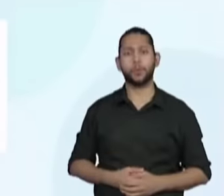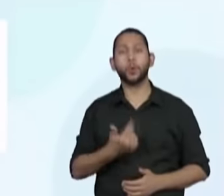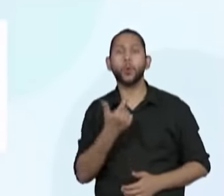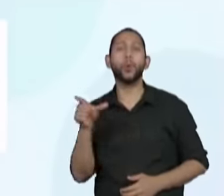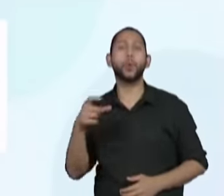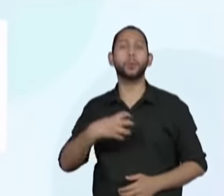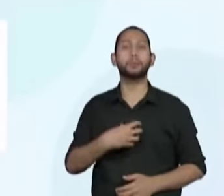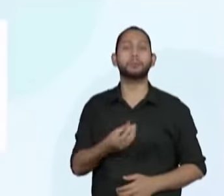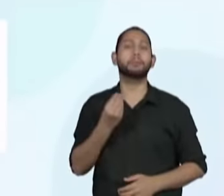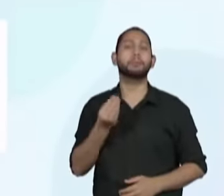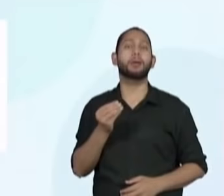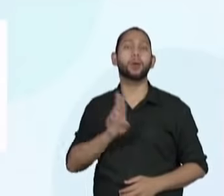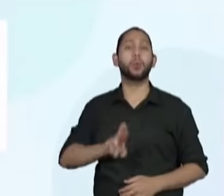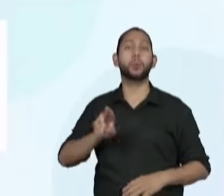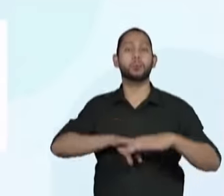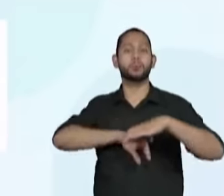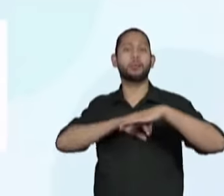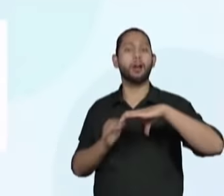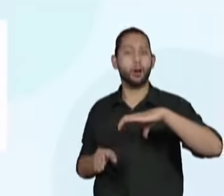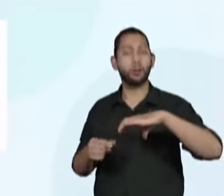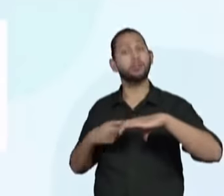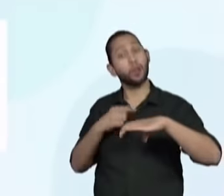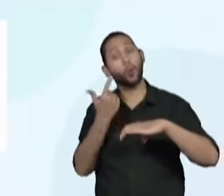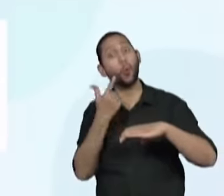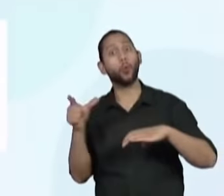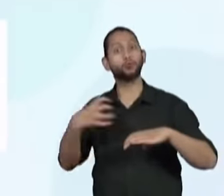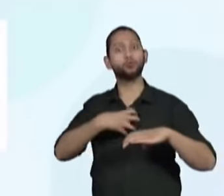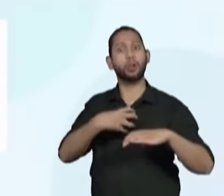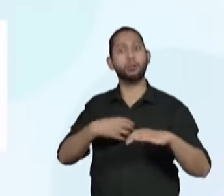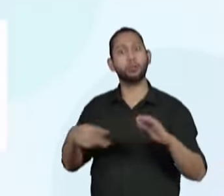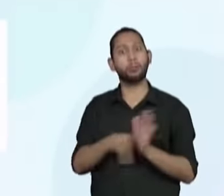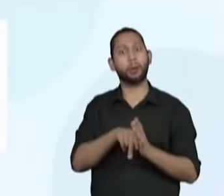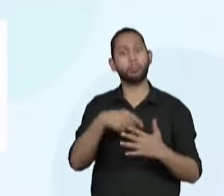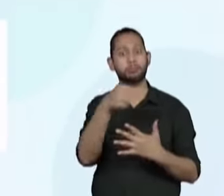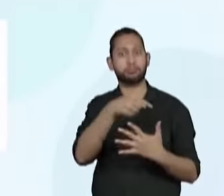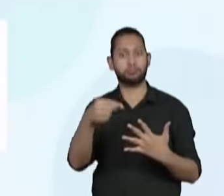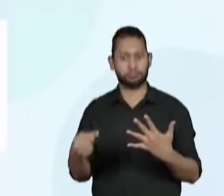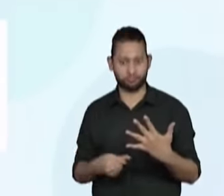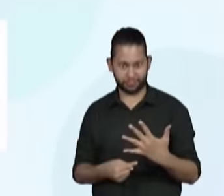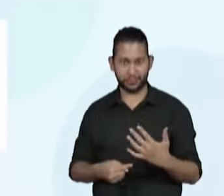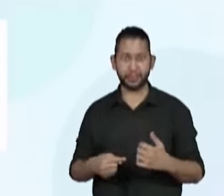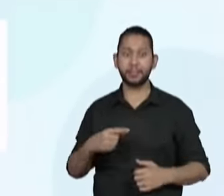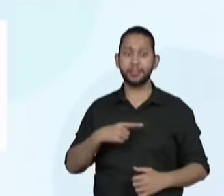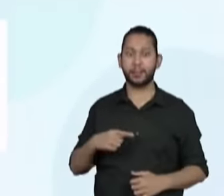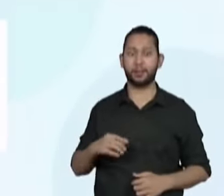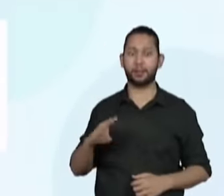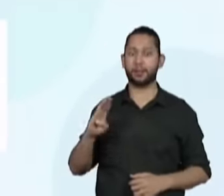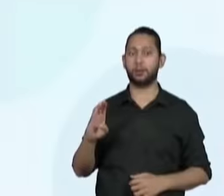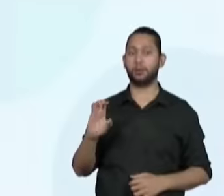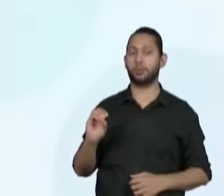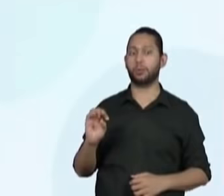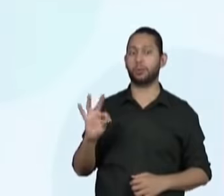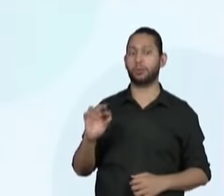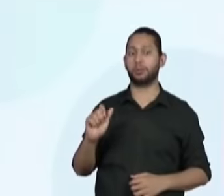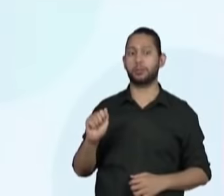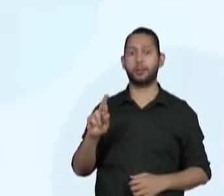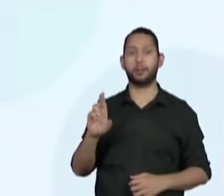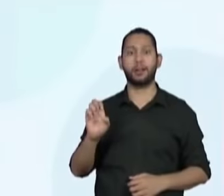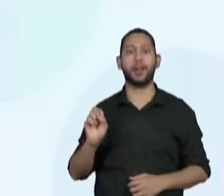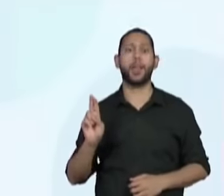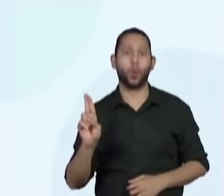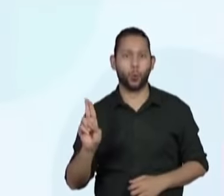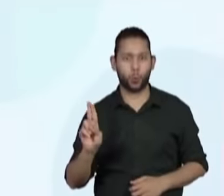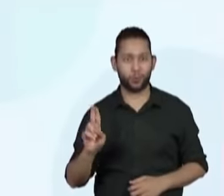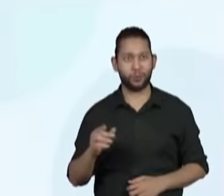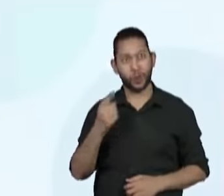nós também temos classificações diferentes para os arcos, tá? Nós temos os chamados botaréis, né, ou arco-botantes, o que que seria isso,